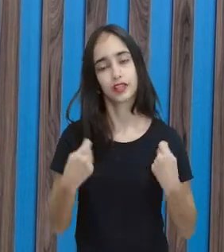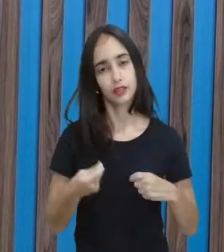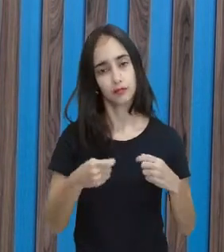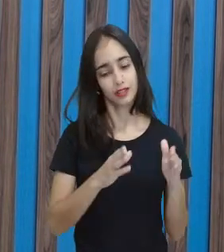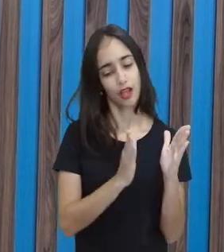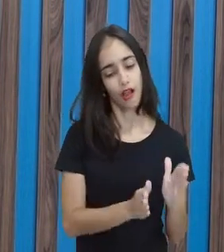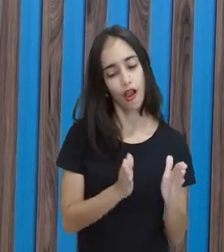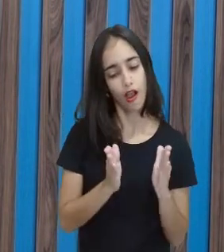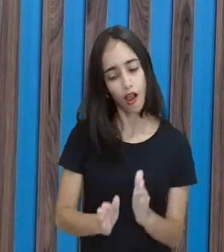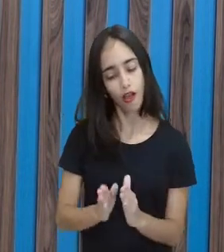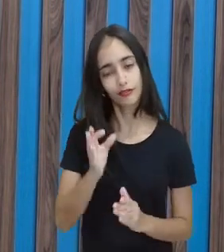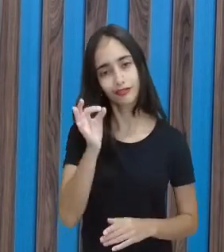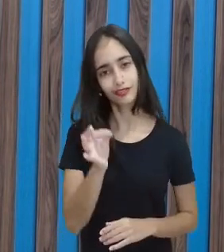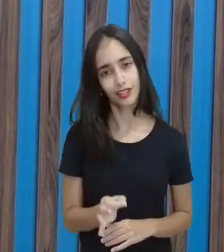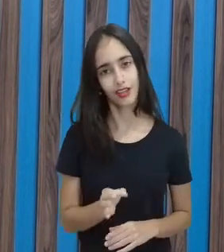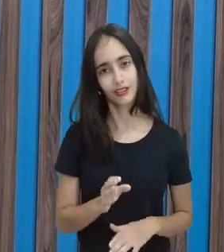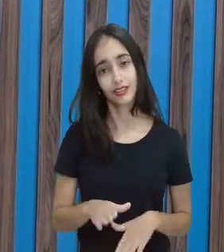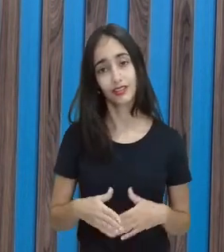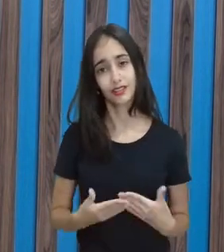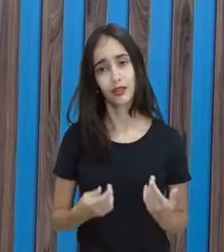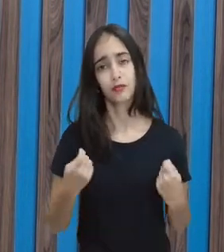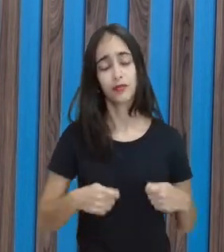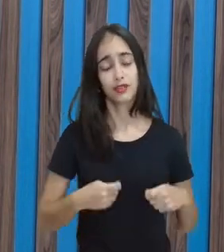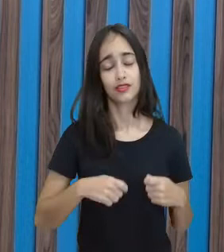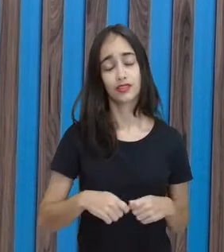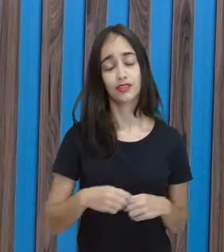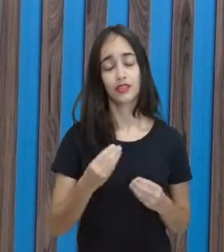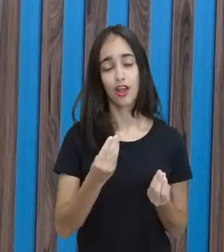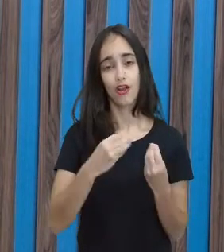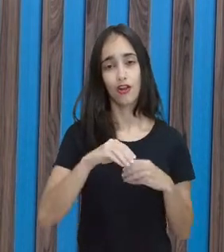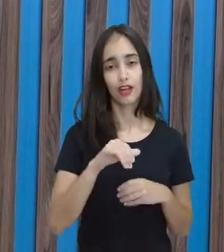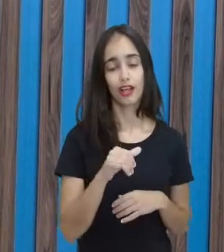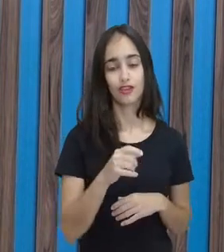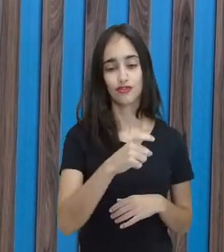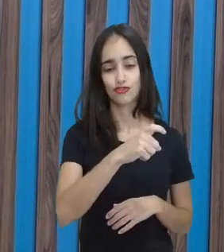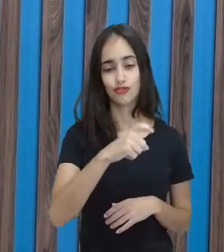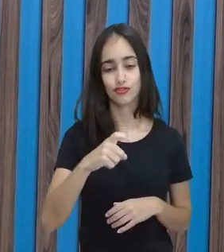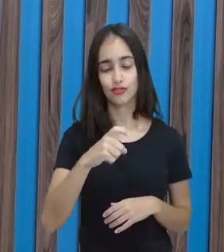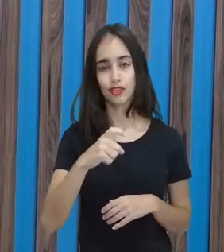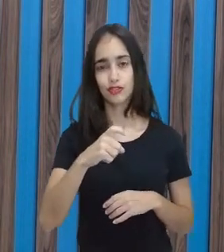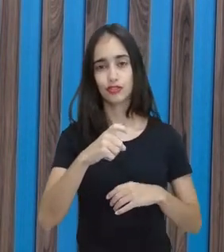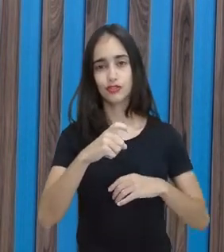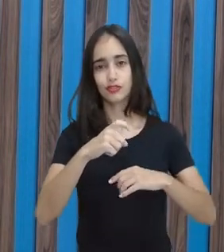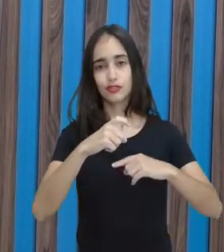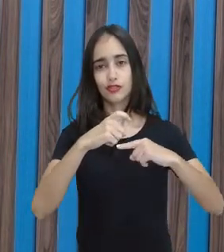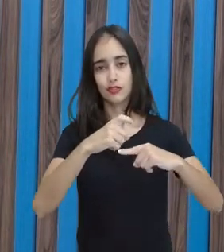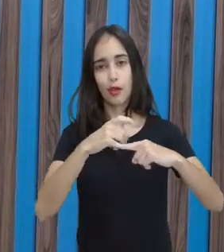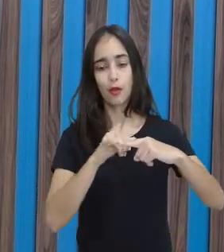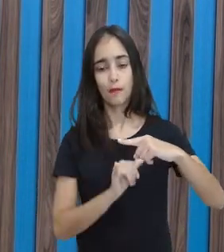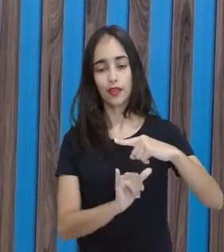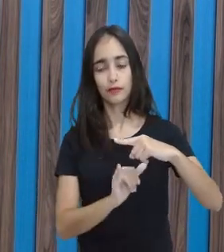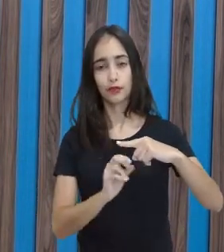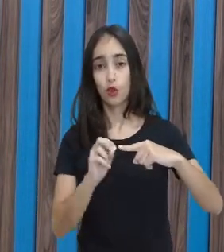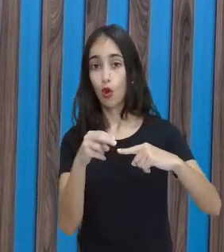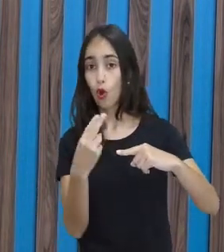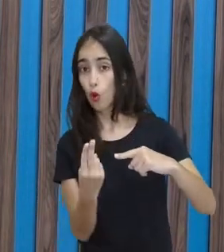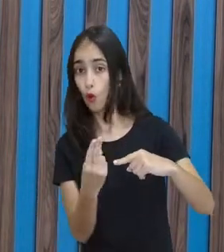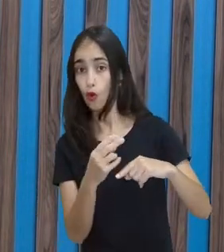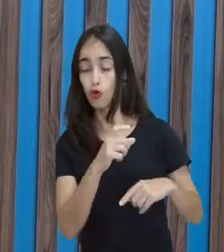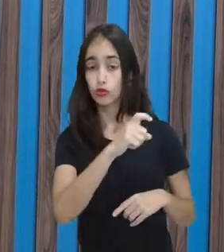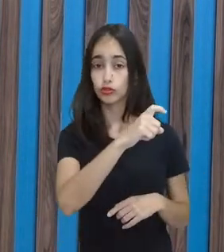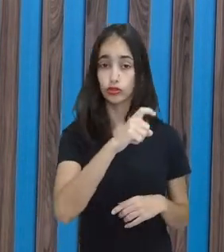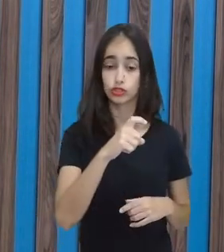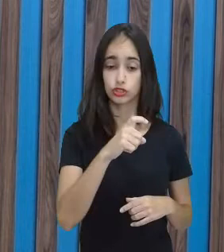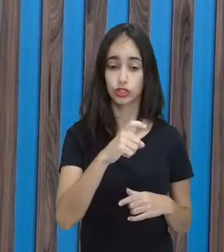fazer x sobre y, ou melhor, y dividido por x,